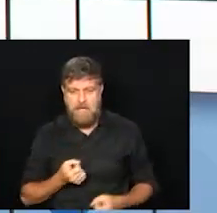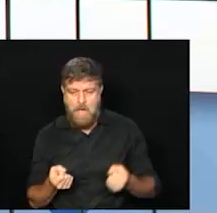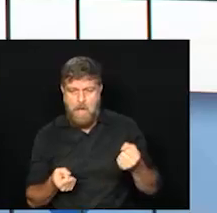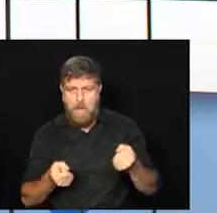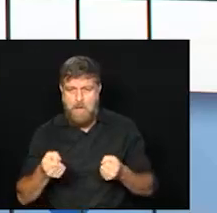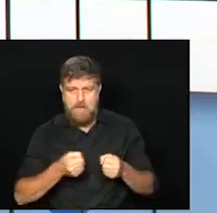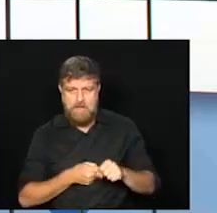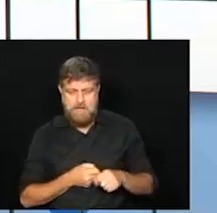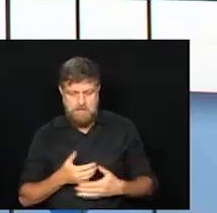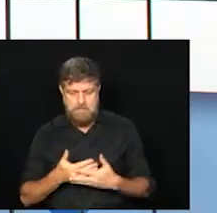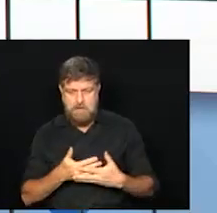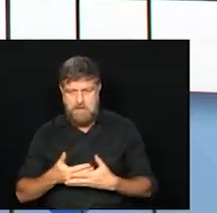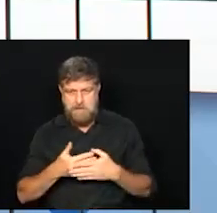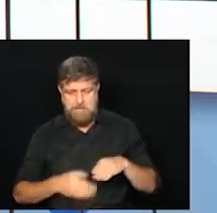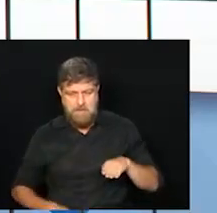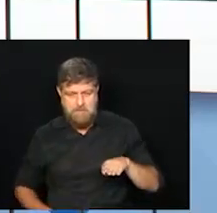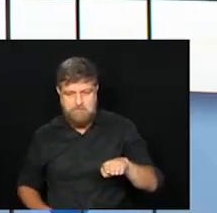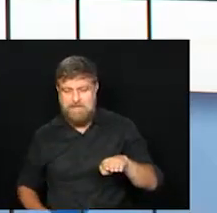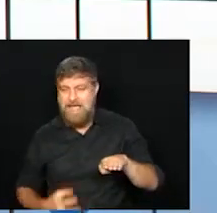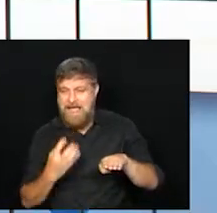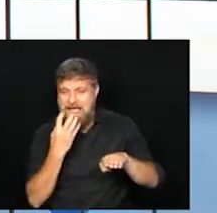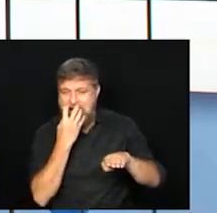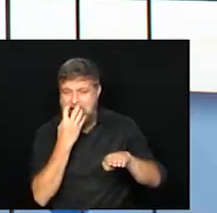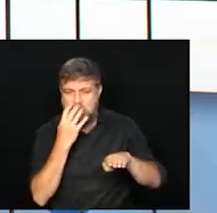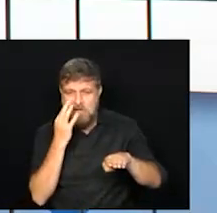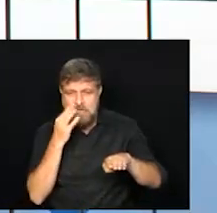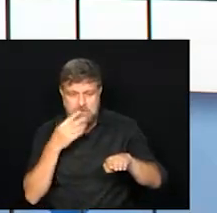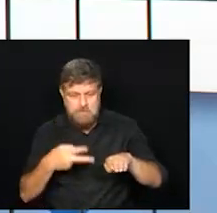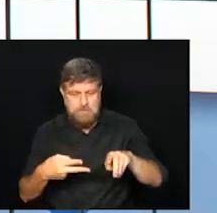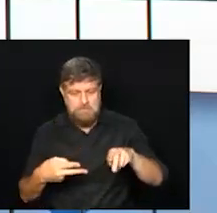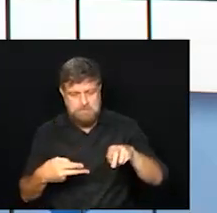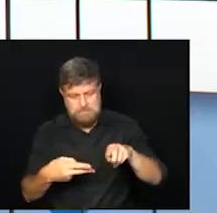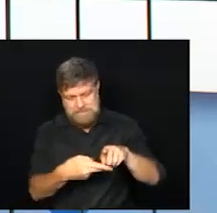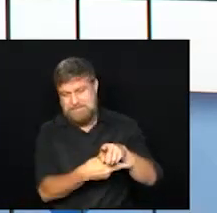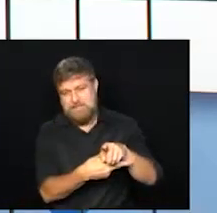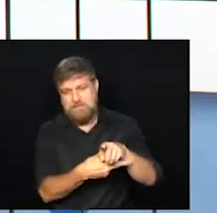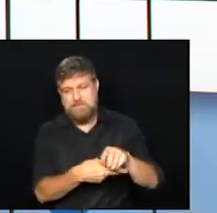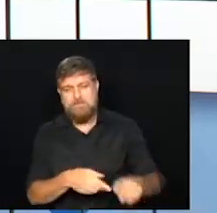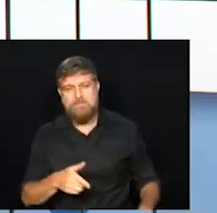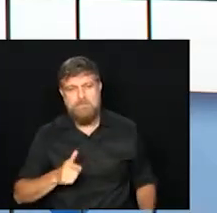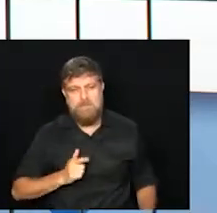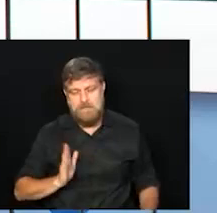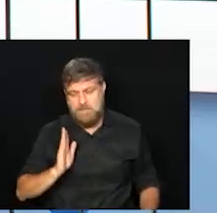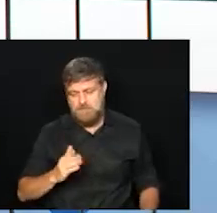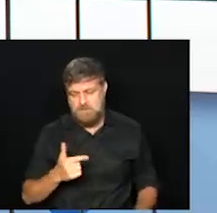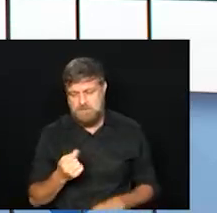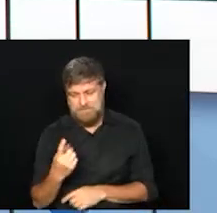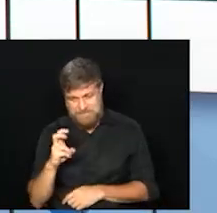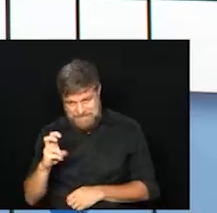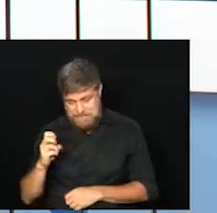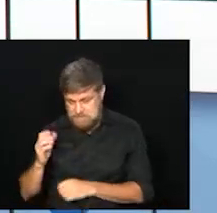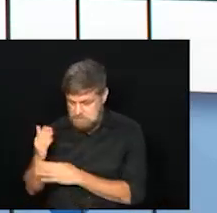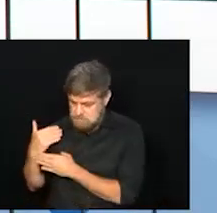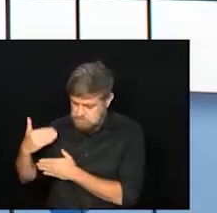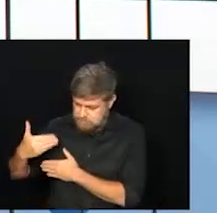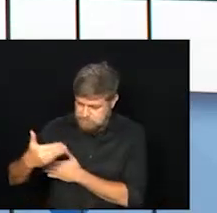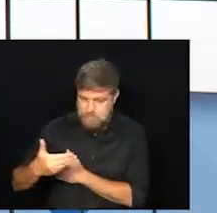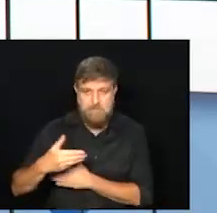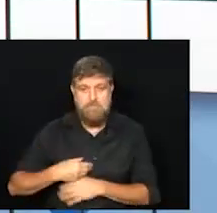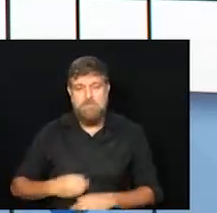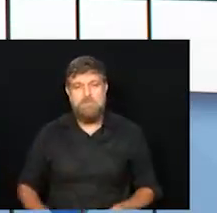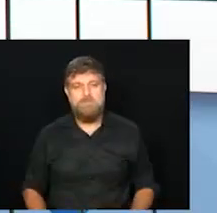aquele programa de castração que existe em Campinas desde 2015. O vereador Igor Diego protocolou